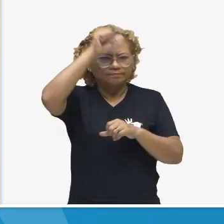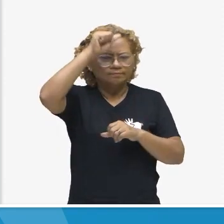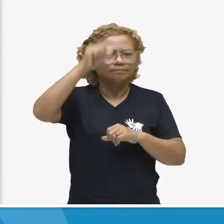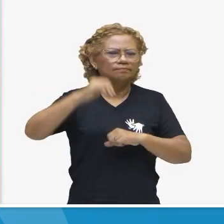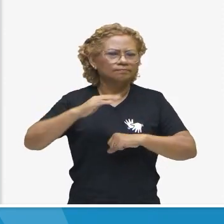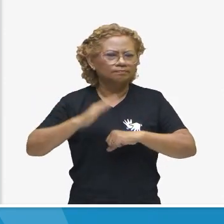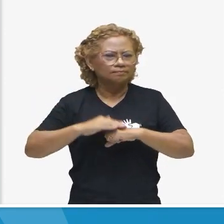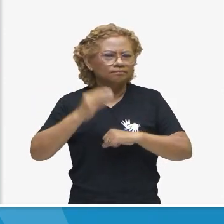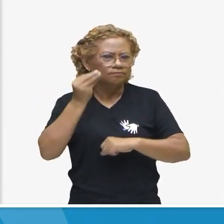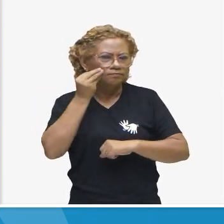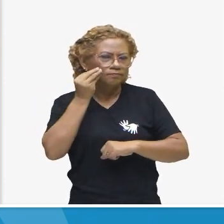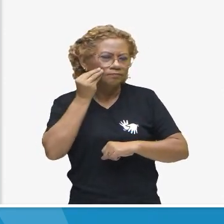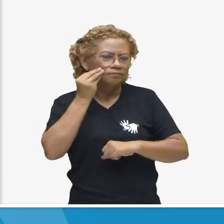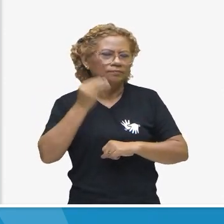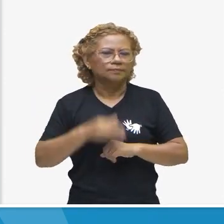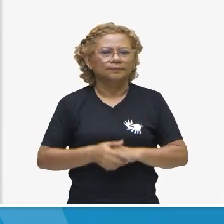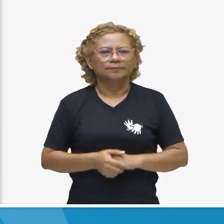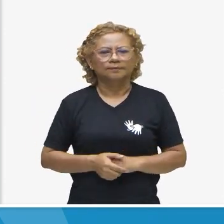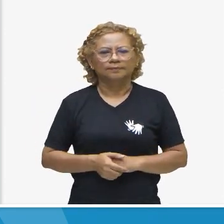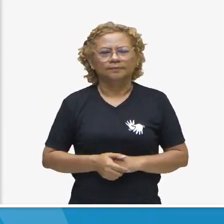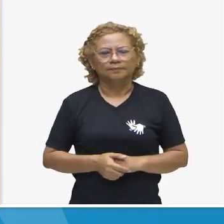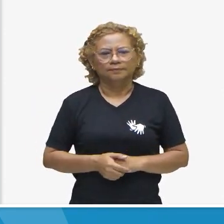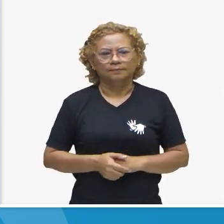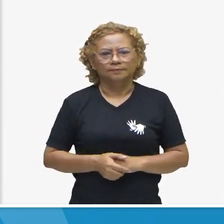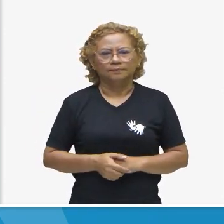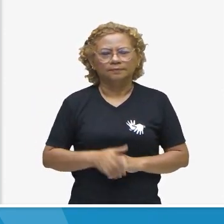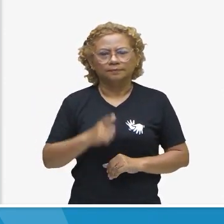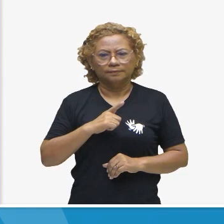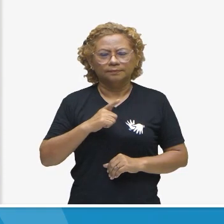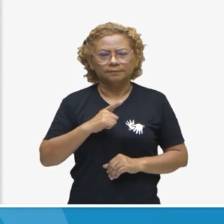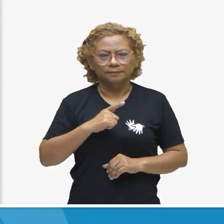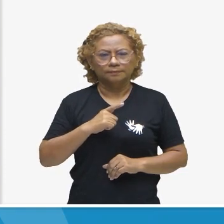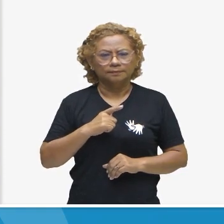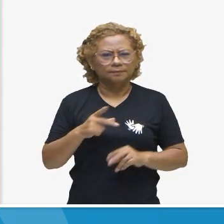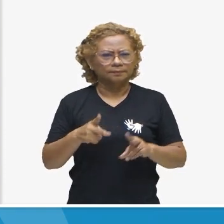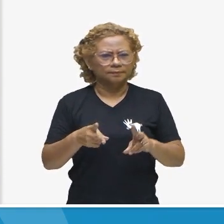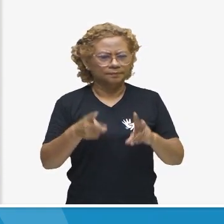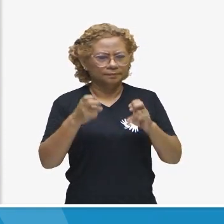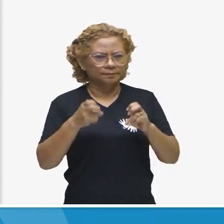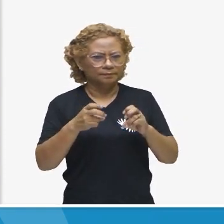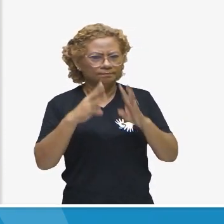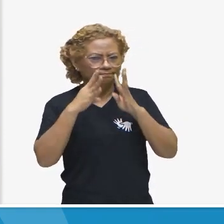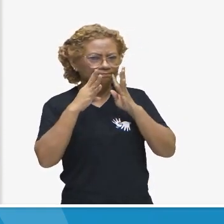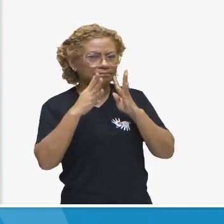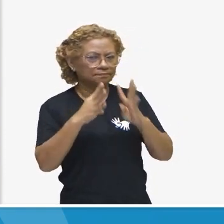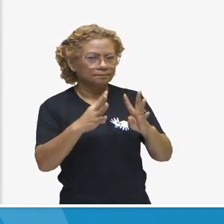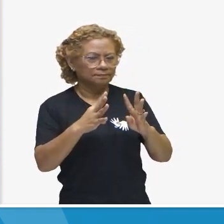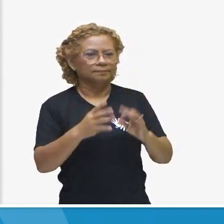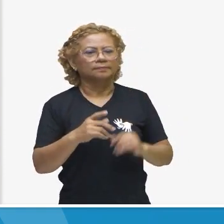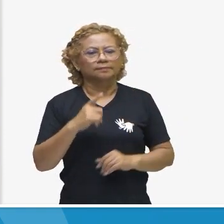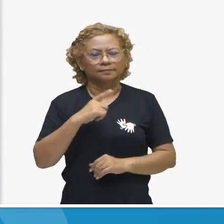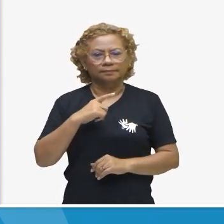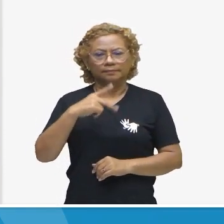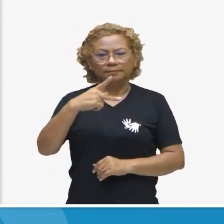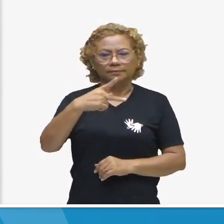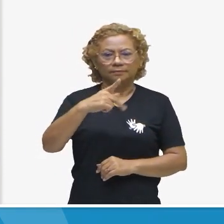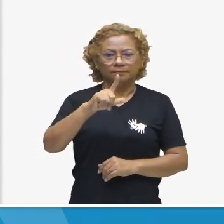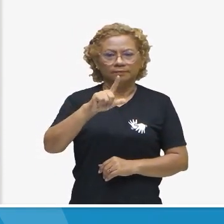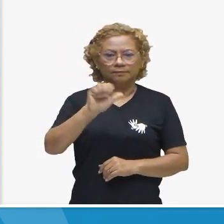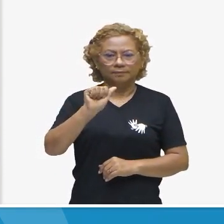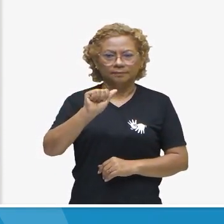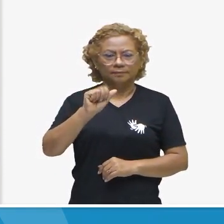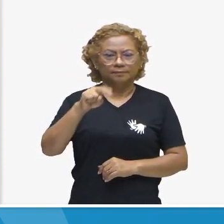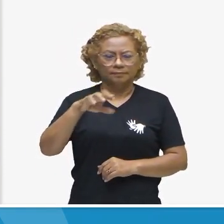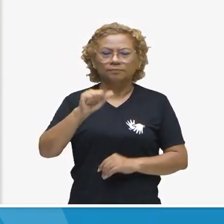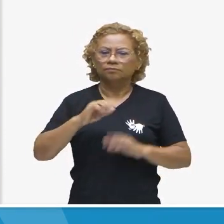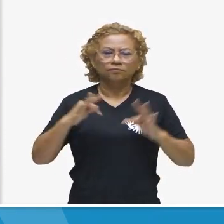acontece, nós temos aqui uma pequena animação. Então, observe que nós temos esse plano, tá? Tudo isso aqui é o